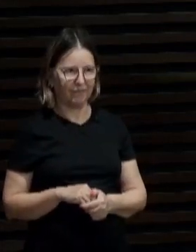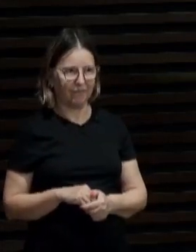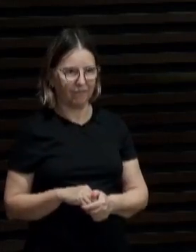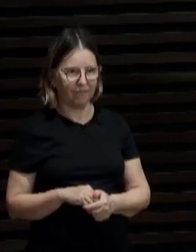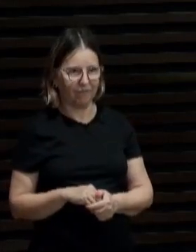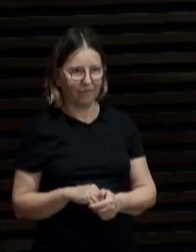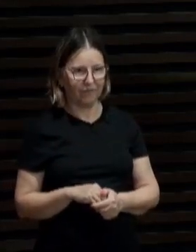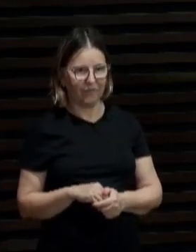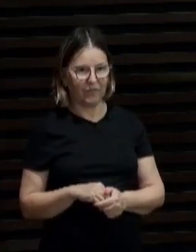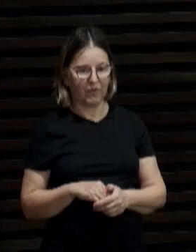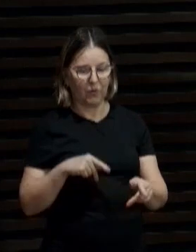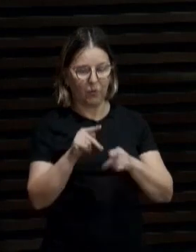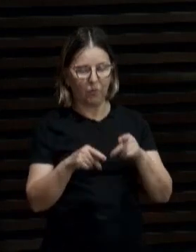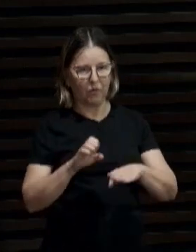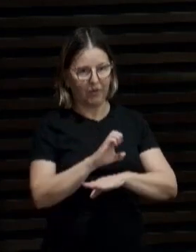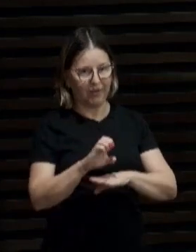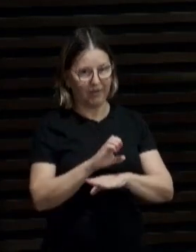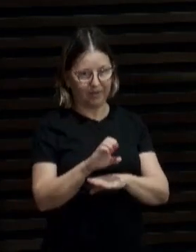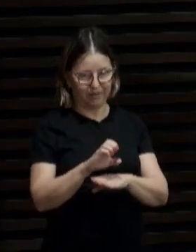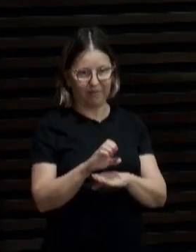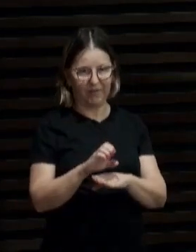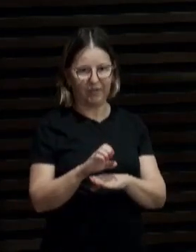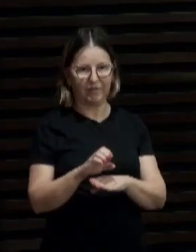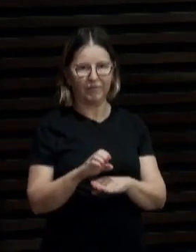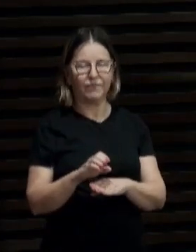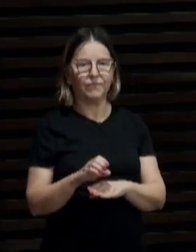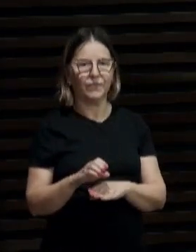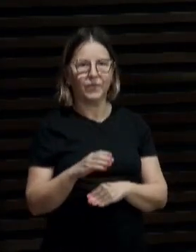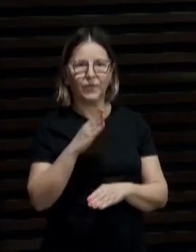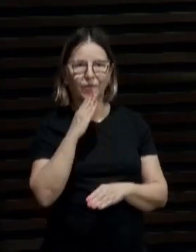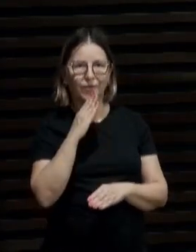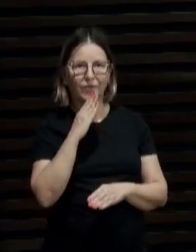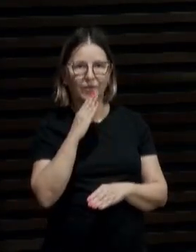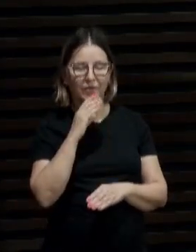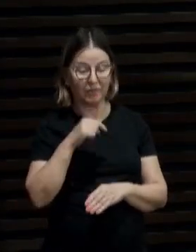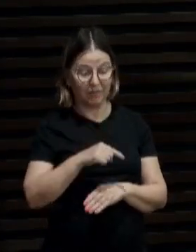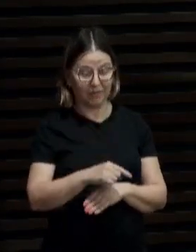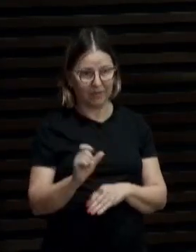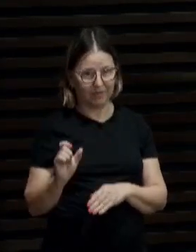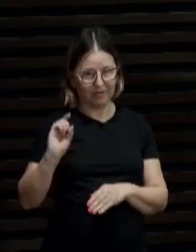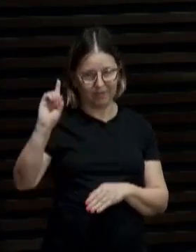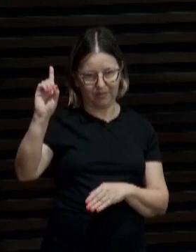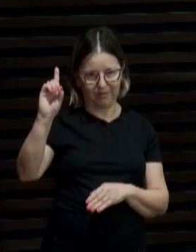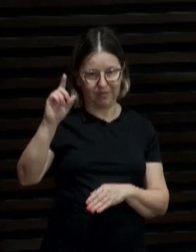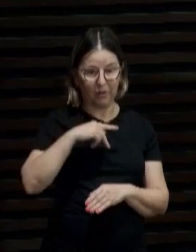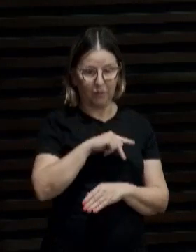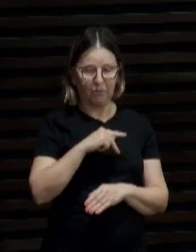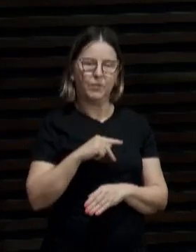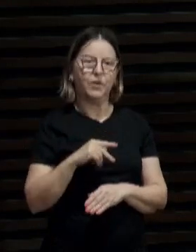Então os Efésios, eles estavam adiantados, maduros, né? Paulo tratava com ele assuntos que em outros lugares ele ainda não tratava,